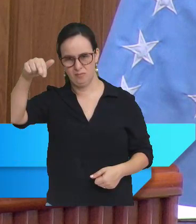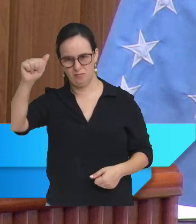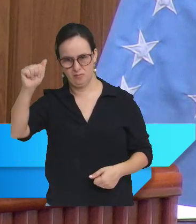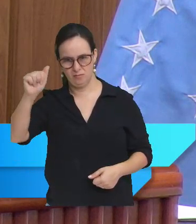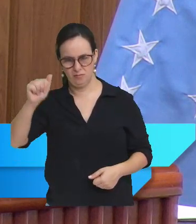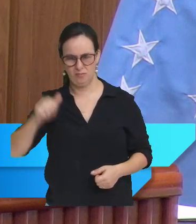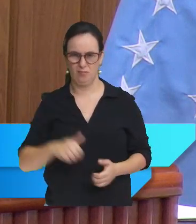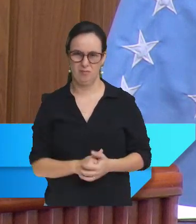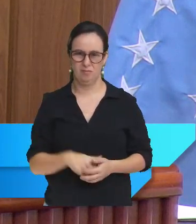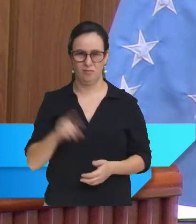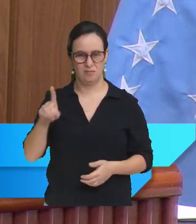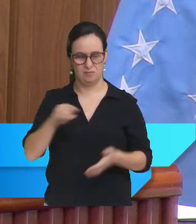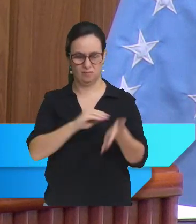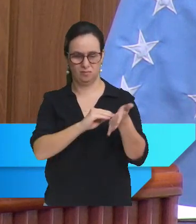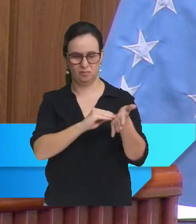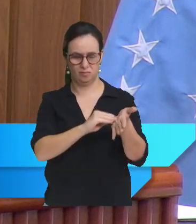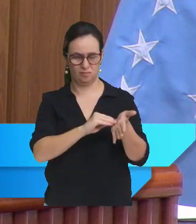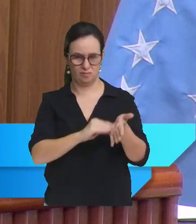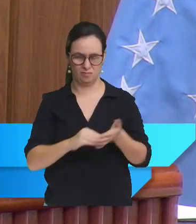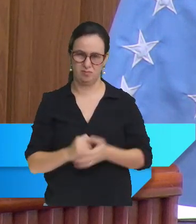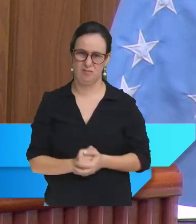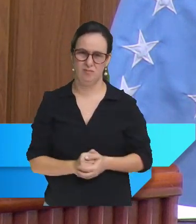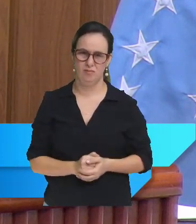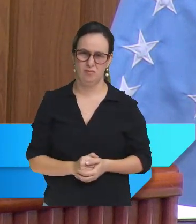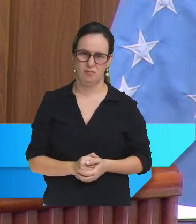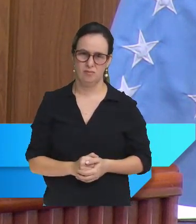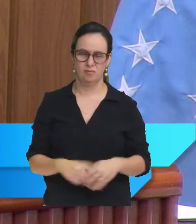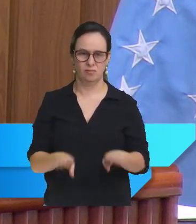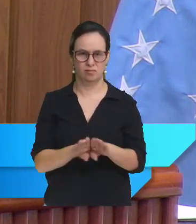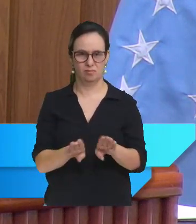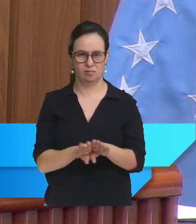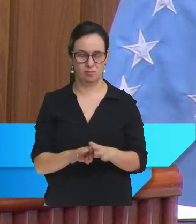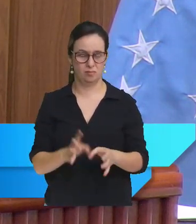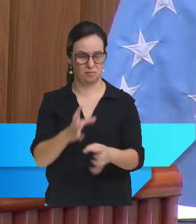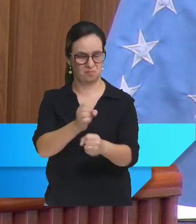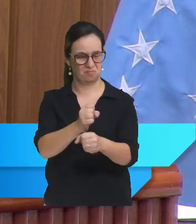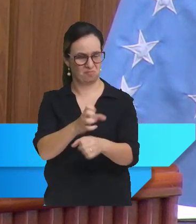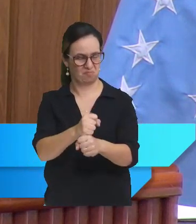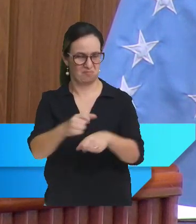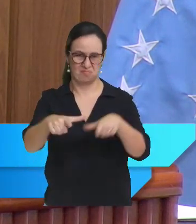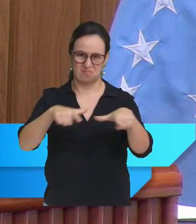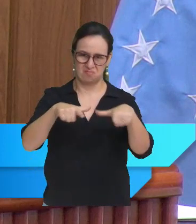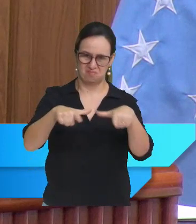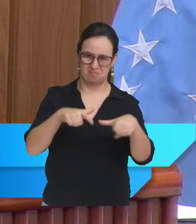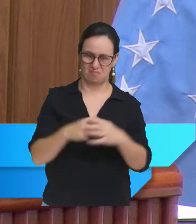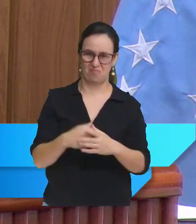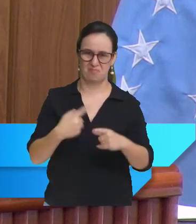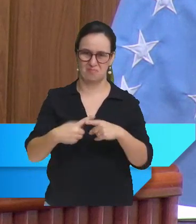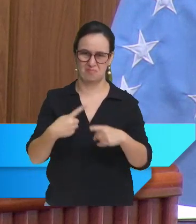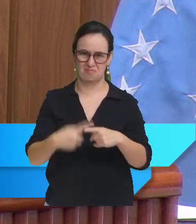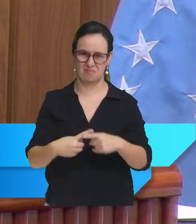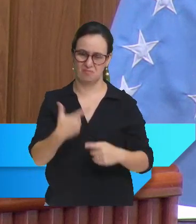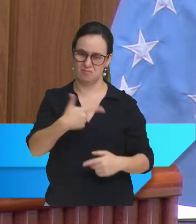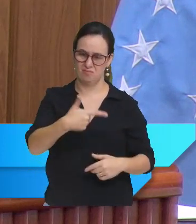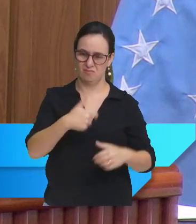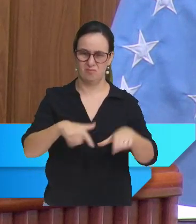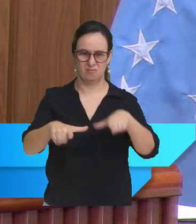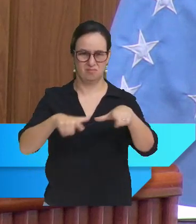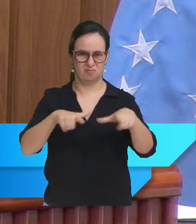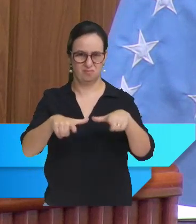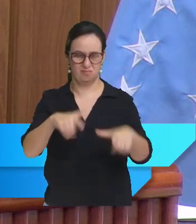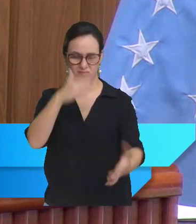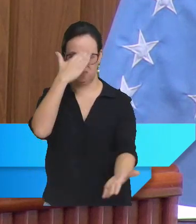seja, absolutamente inconstitucional essa acumulação de cargo, porque, ao mesmo tempo que ela está numa função de confiança, que é de